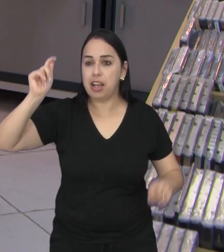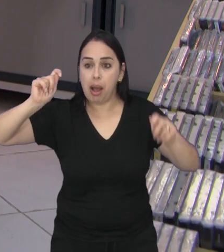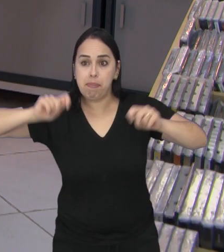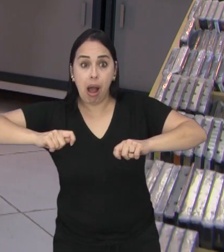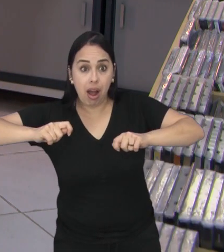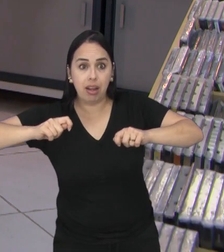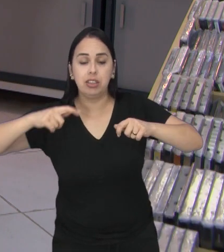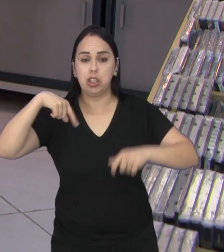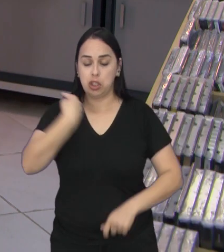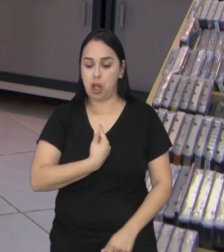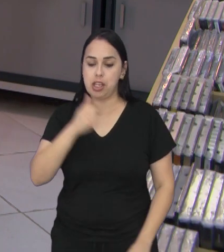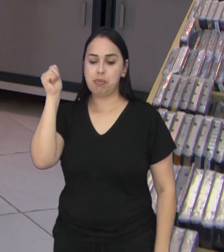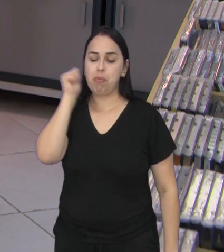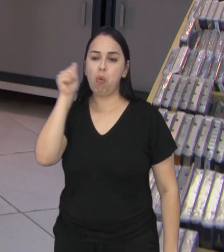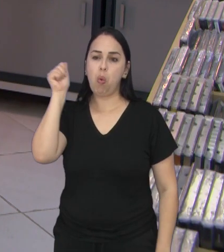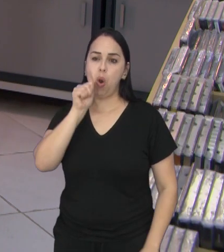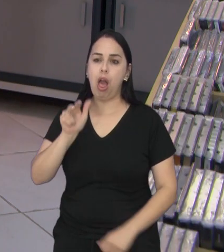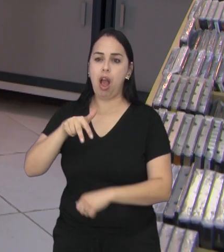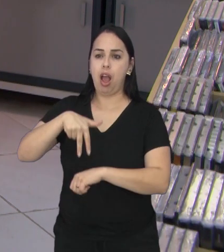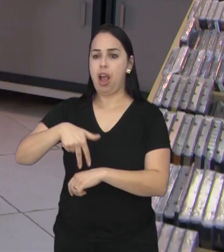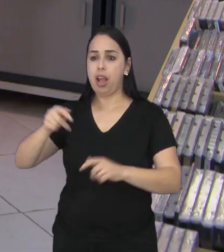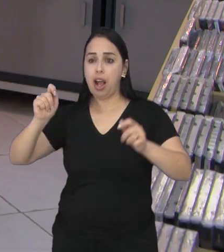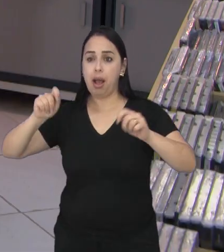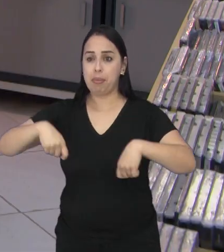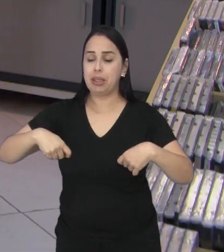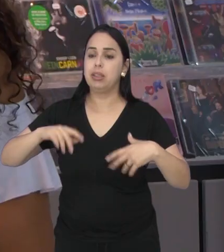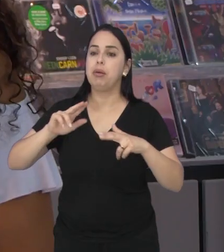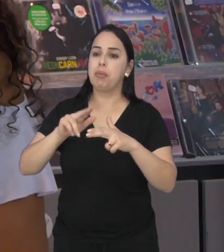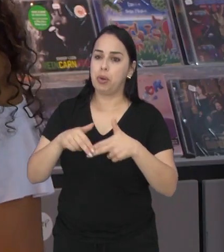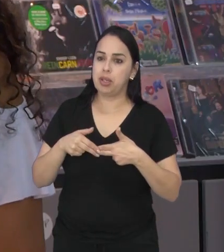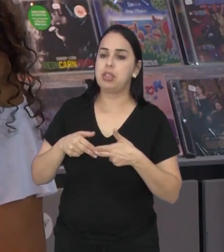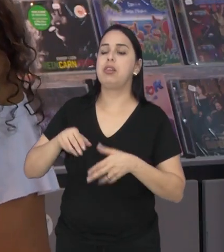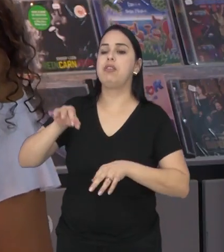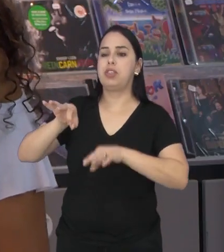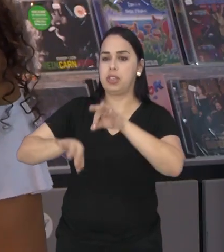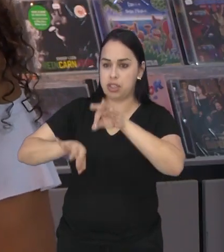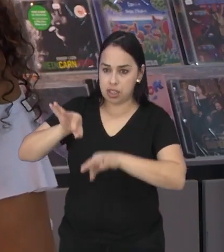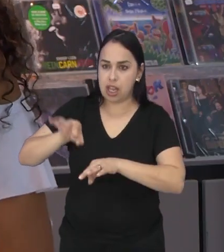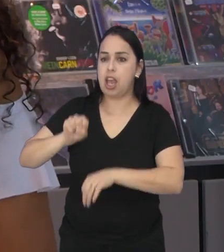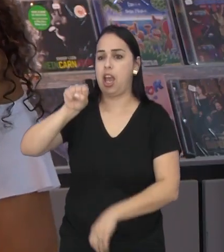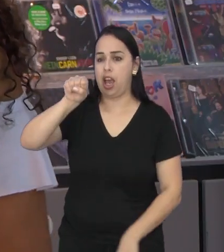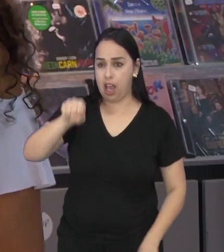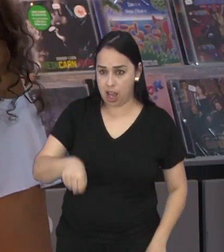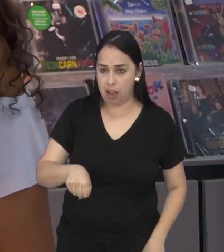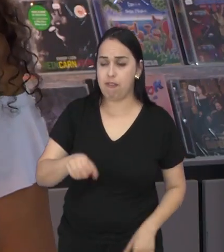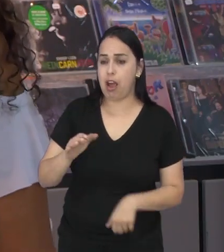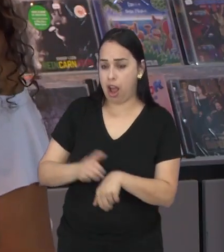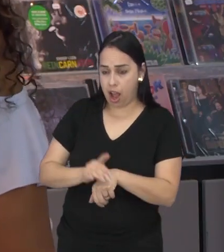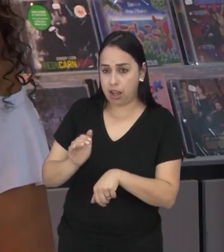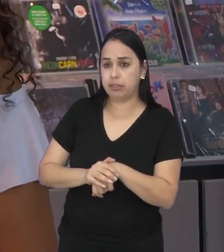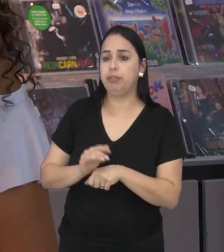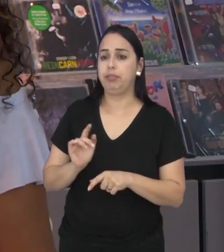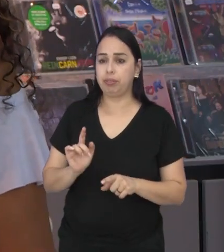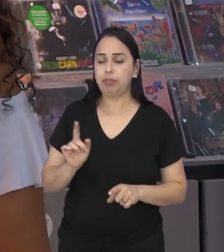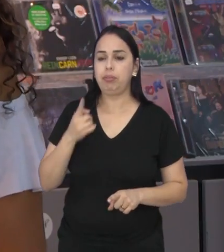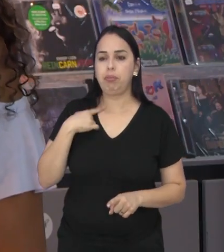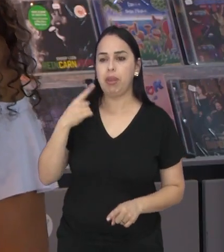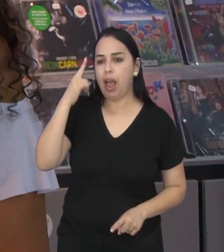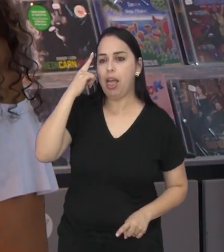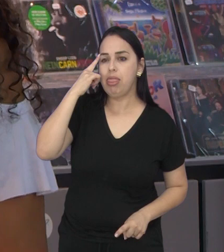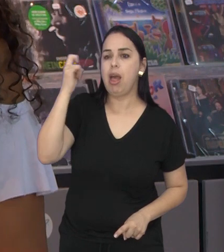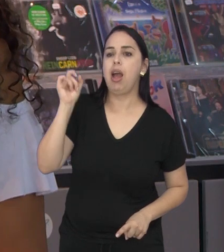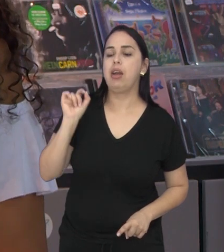por nós, para que a gente possa ser protagonista das nossas histórias. Então a gente faz oficinas de formação, até porque uma